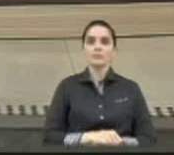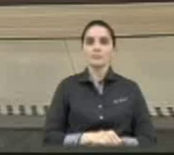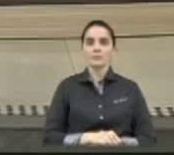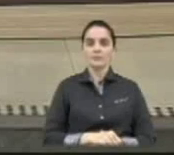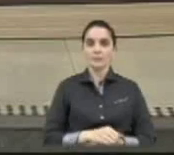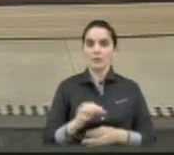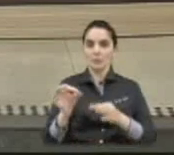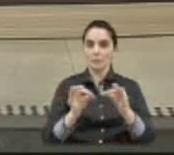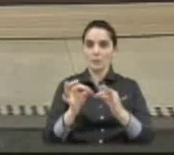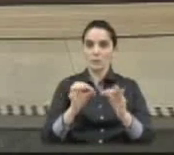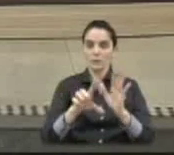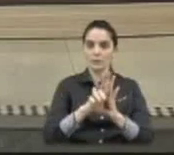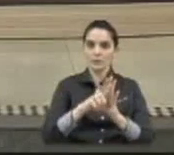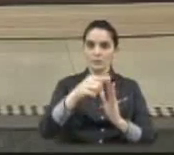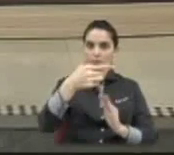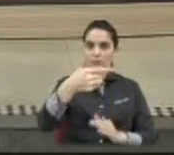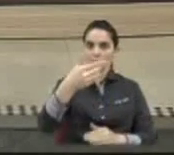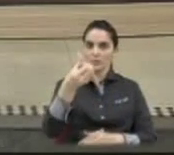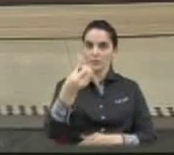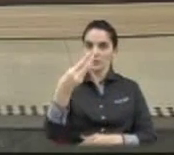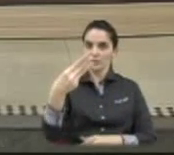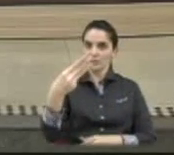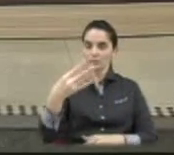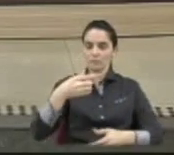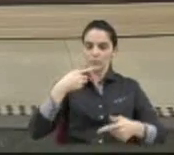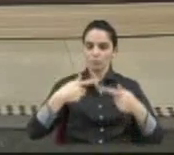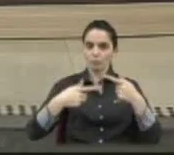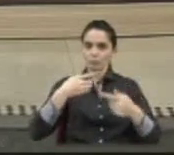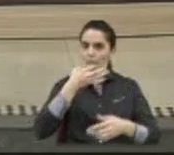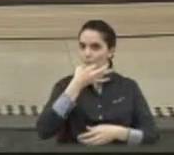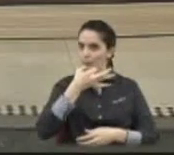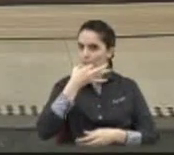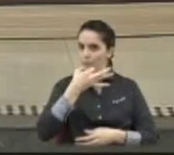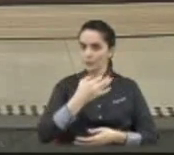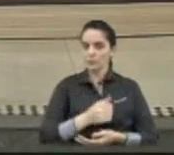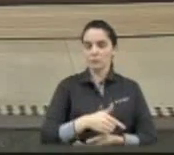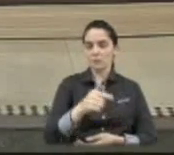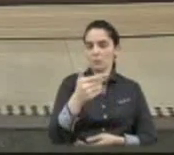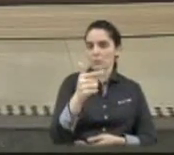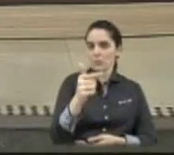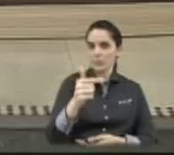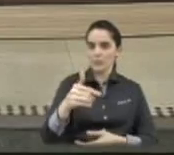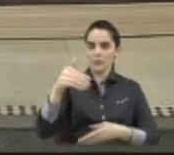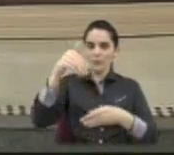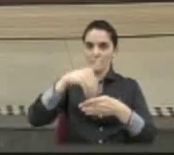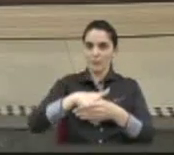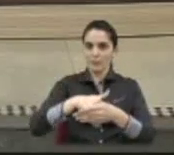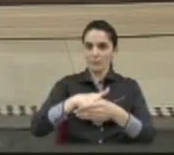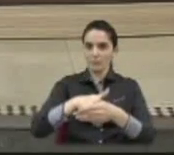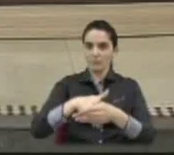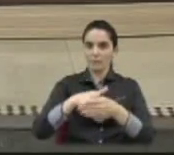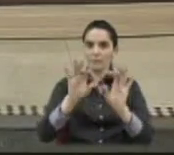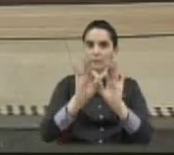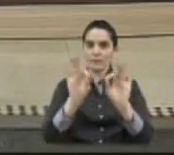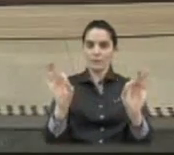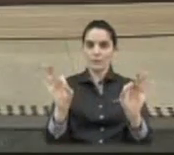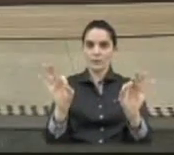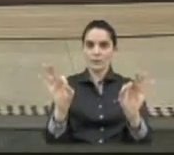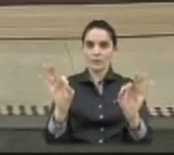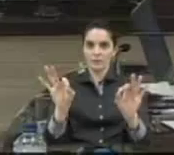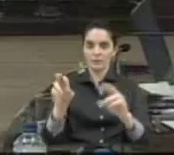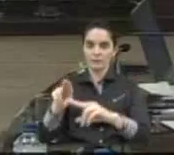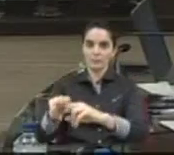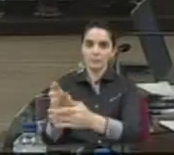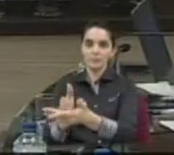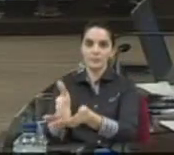O projeto de lei número 263 está em discussão. Não havendo quem queira discutir, vai à votação, e a votação é